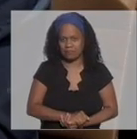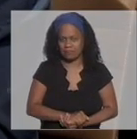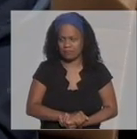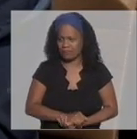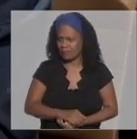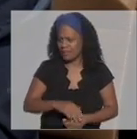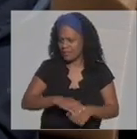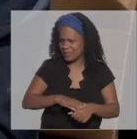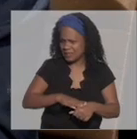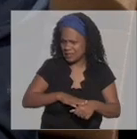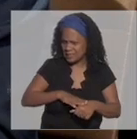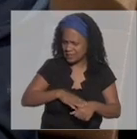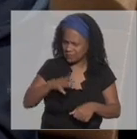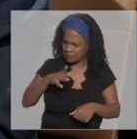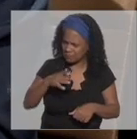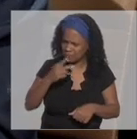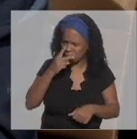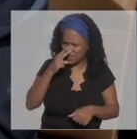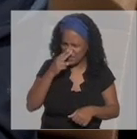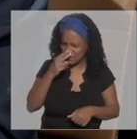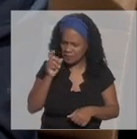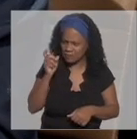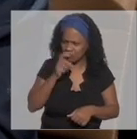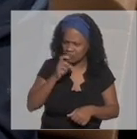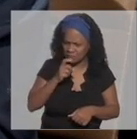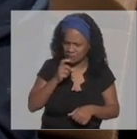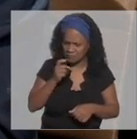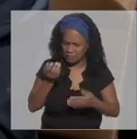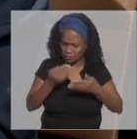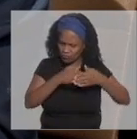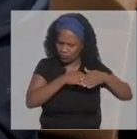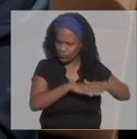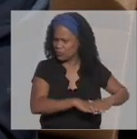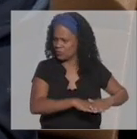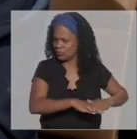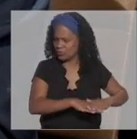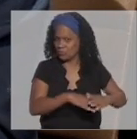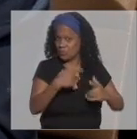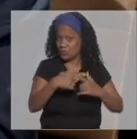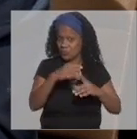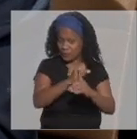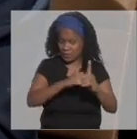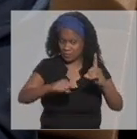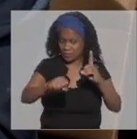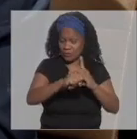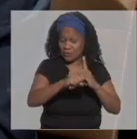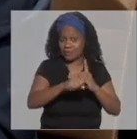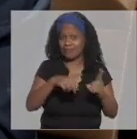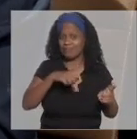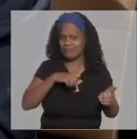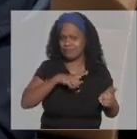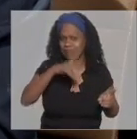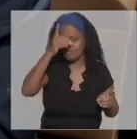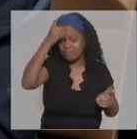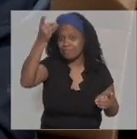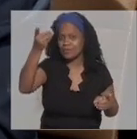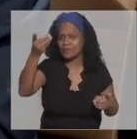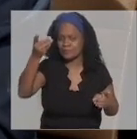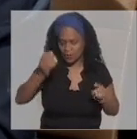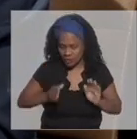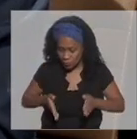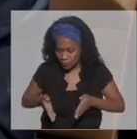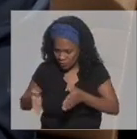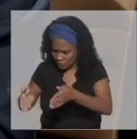isso está cada vez mais sendo negado é cada vez mais a sociedade está comprando a idéia de que